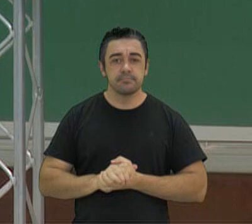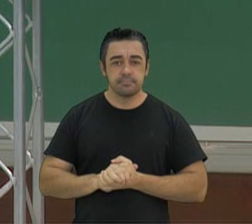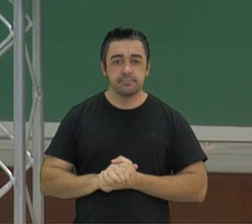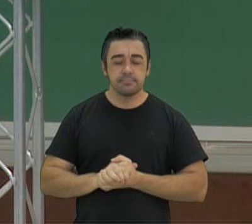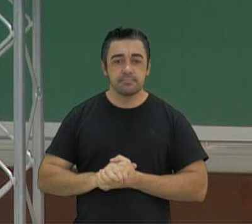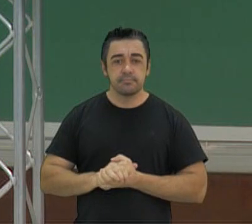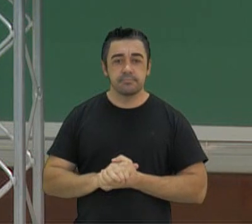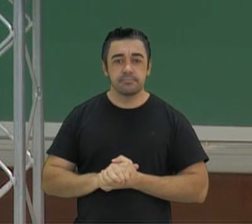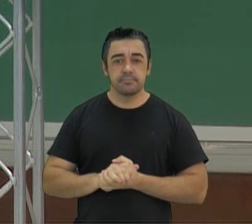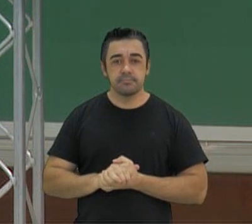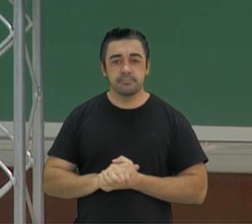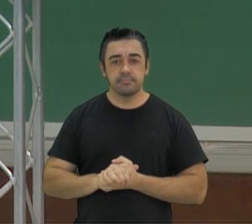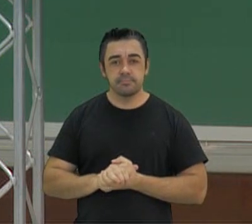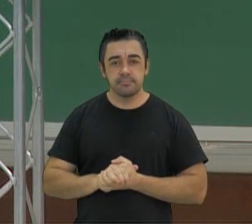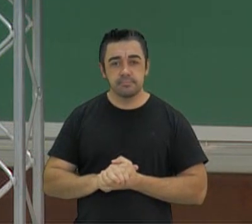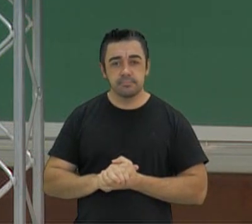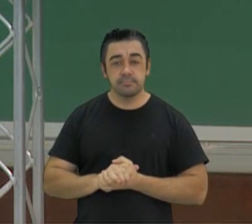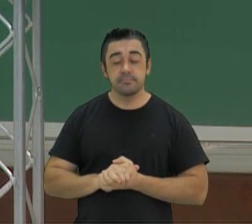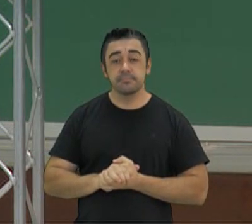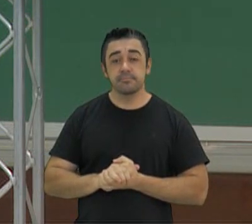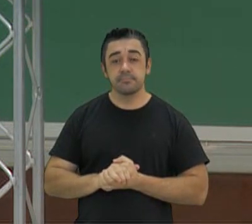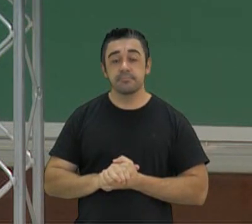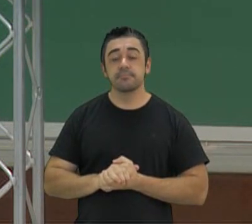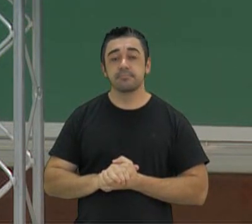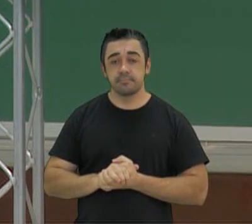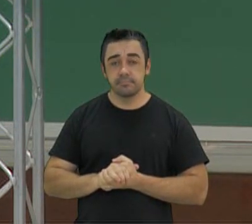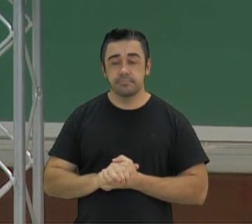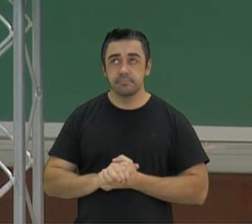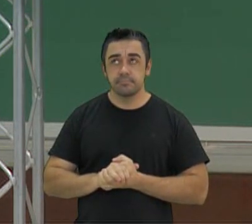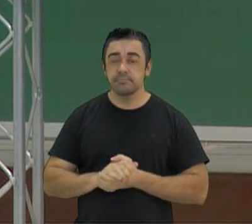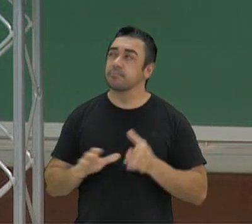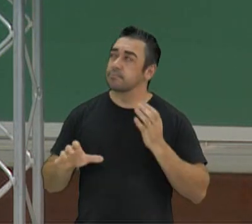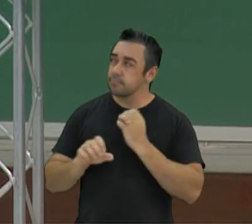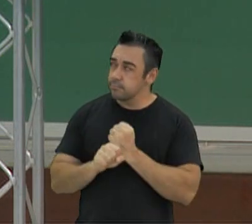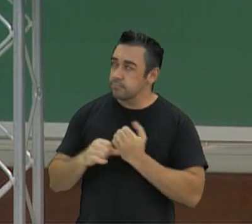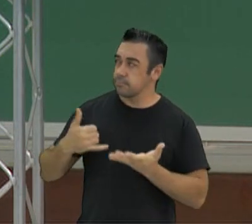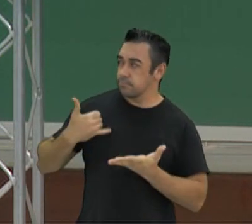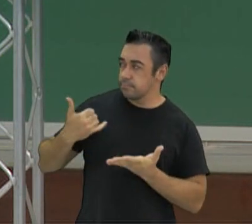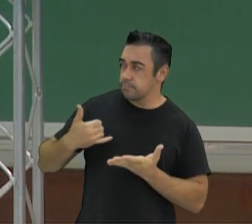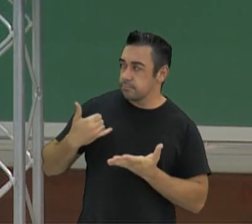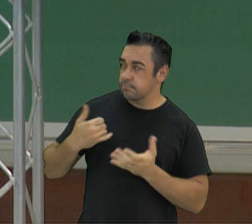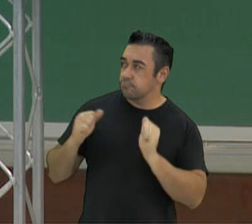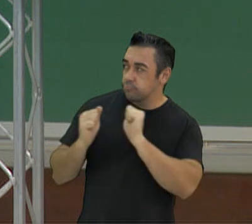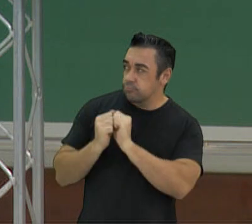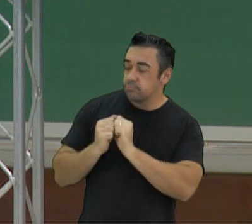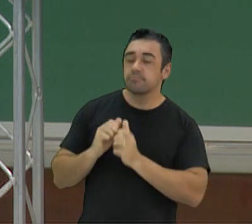Tranquilo? Ótimo. Some a este número a sua idade.